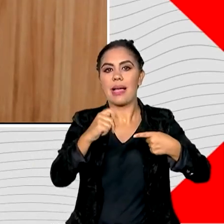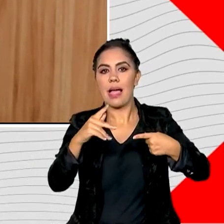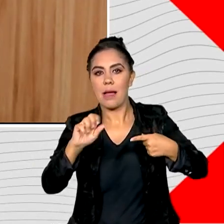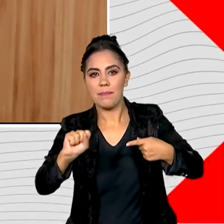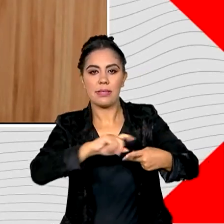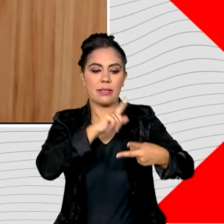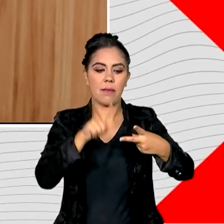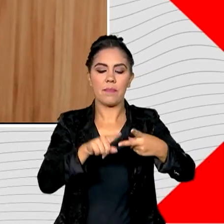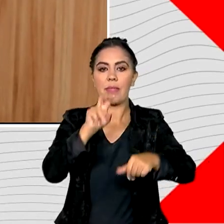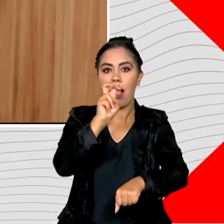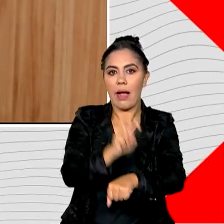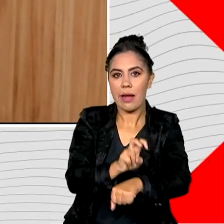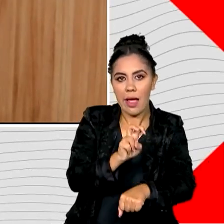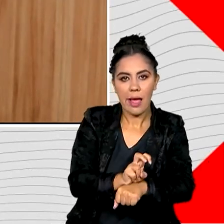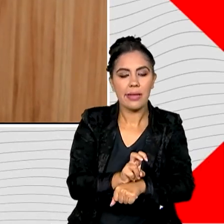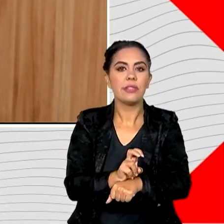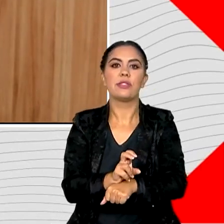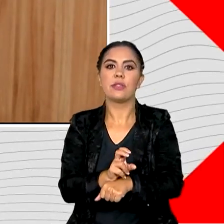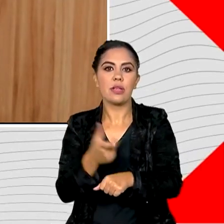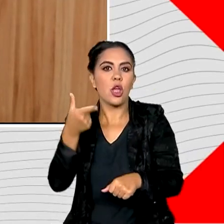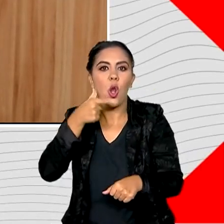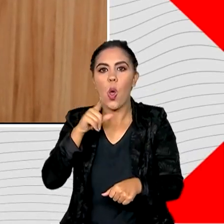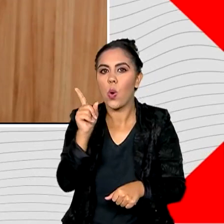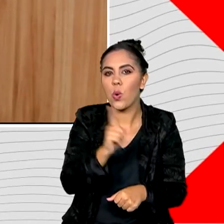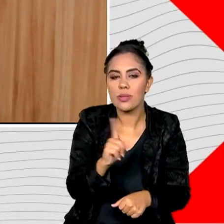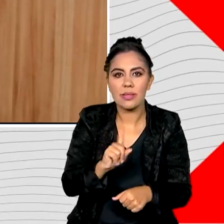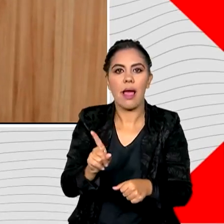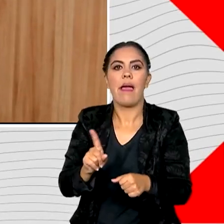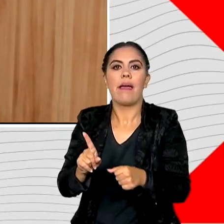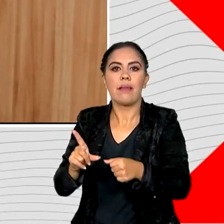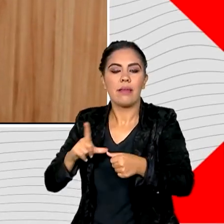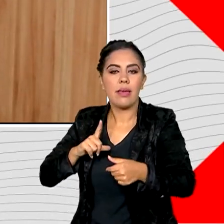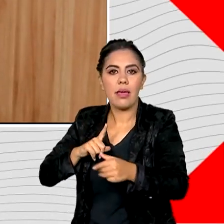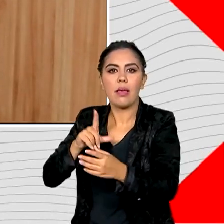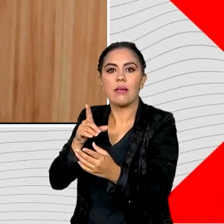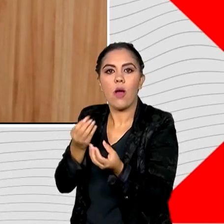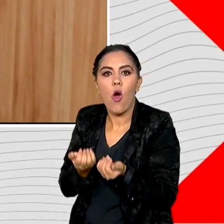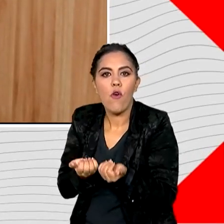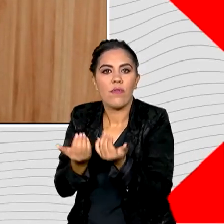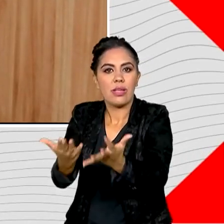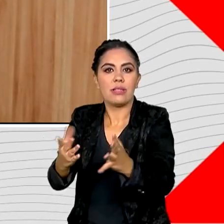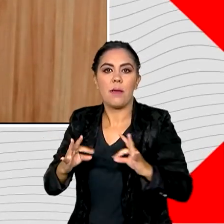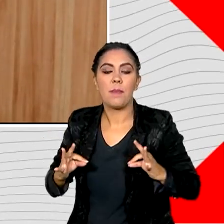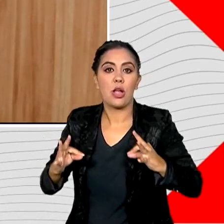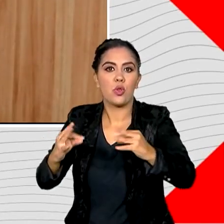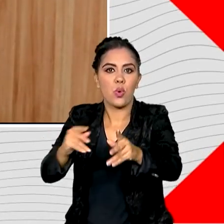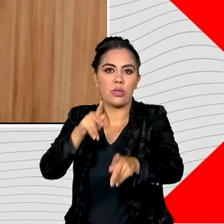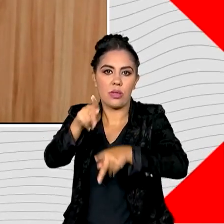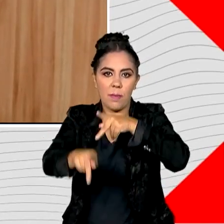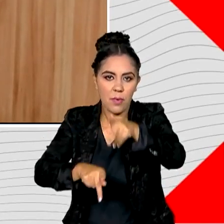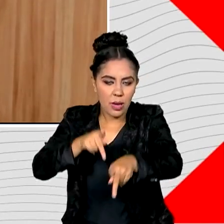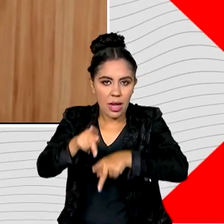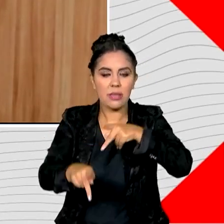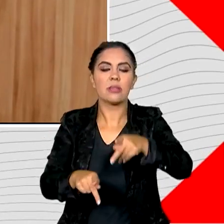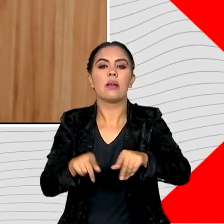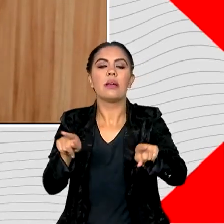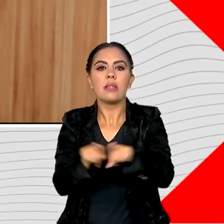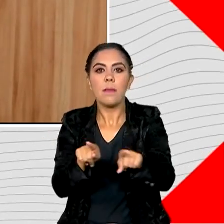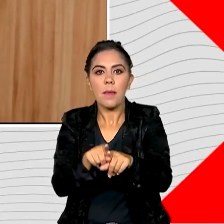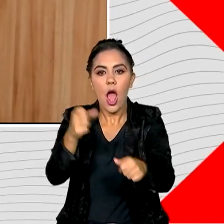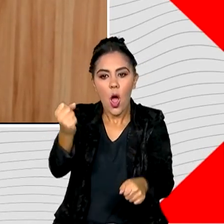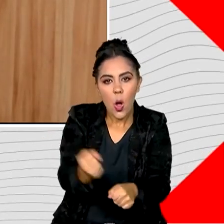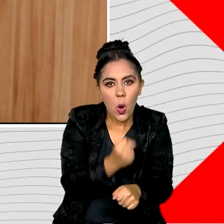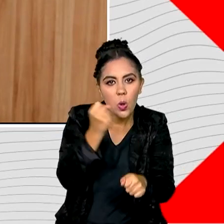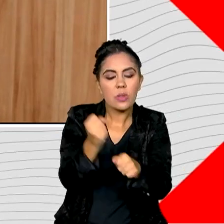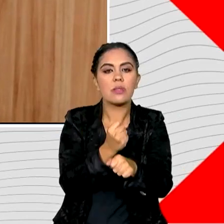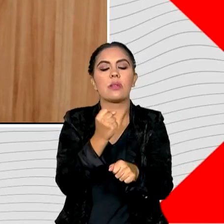ainda não consegue atender a demanda da população. E eu queria entender, após essa etapa, esse anúncio de construções, ainda